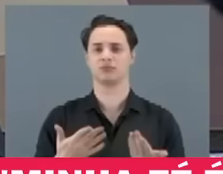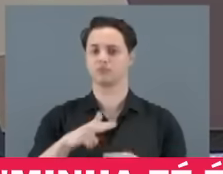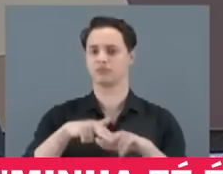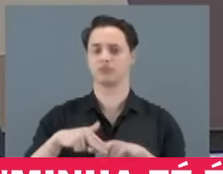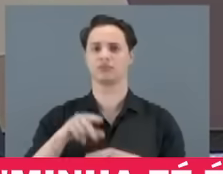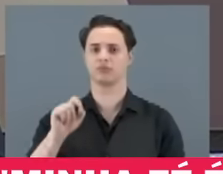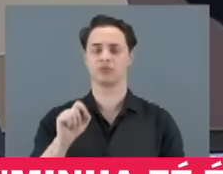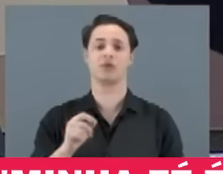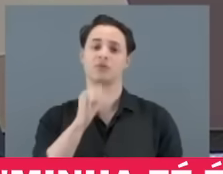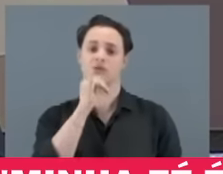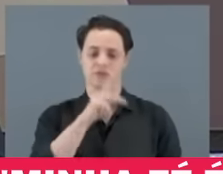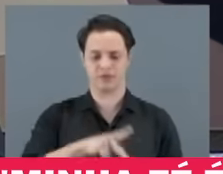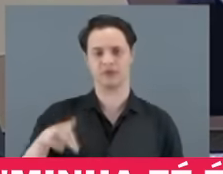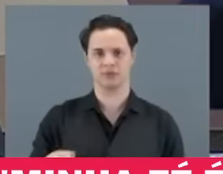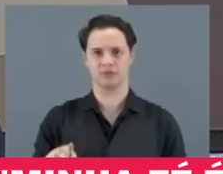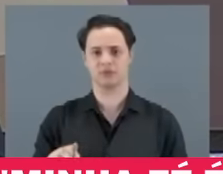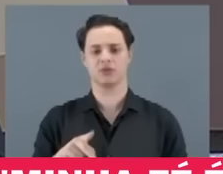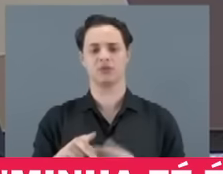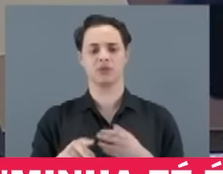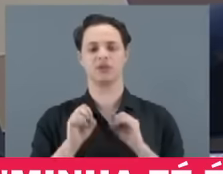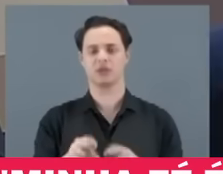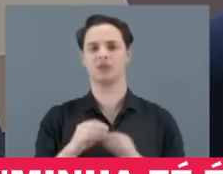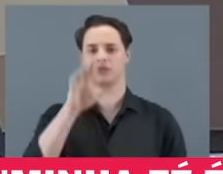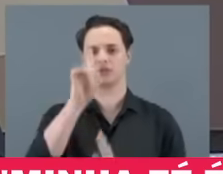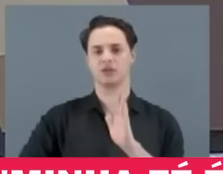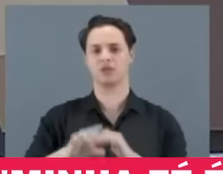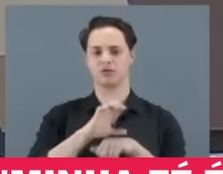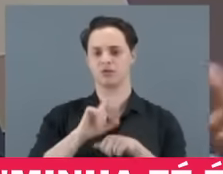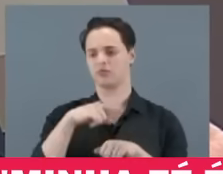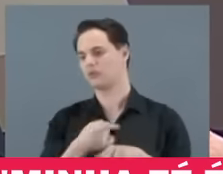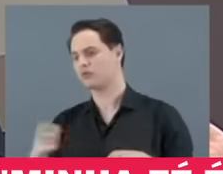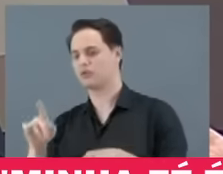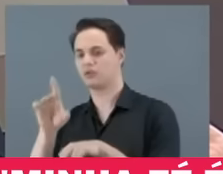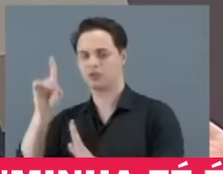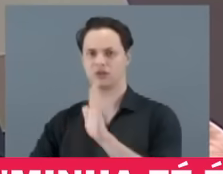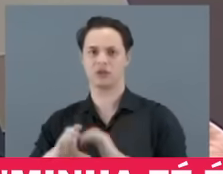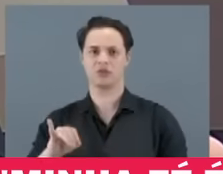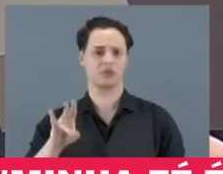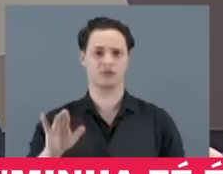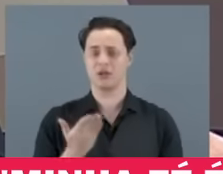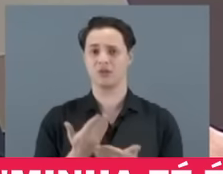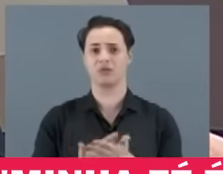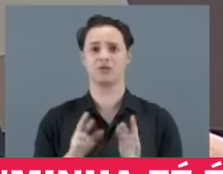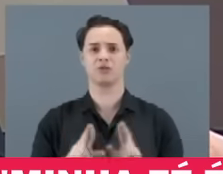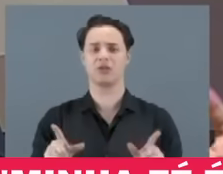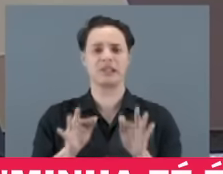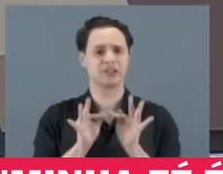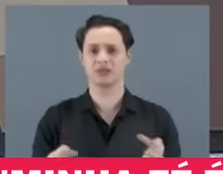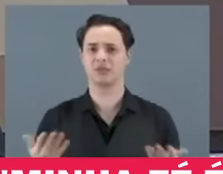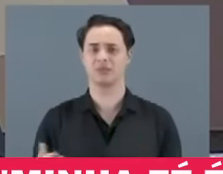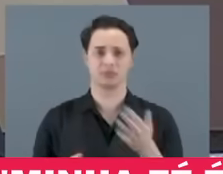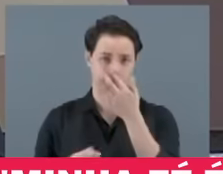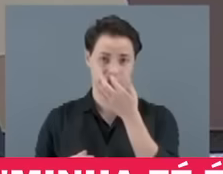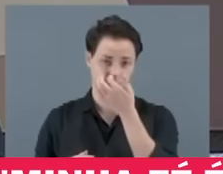um professor. Professor, eu ministro de Direito Constitucional. Depois eu vou ministrar Direito Civil, a aula não é a mesma. É isso, é tão simples isso.